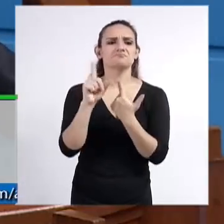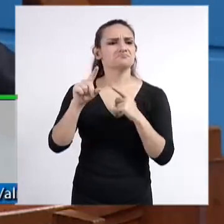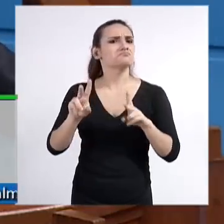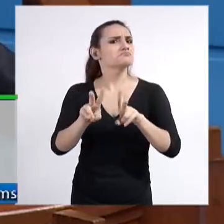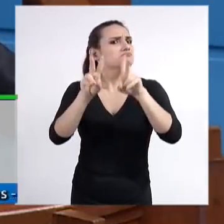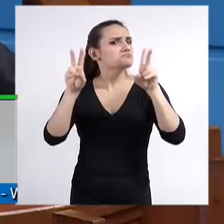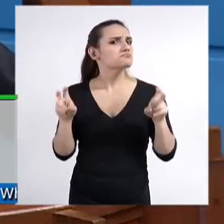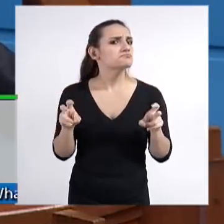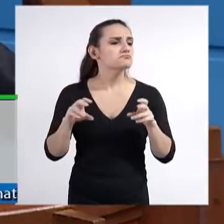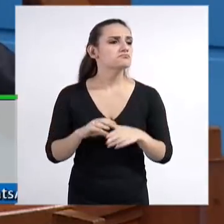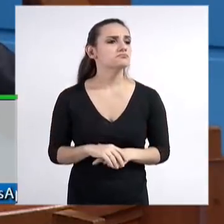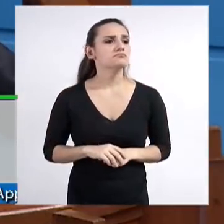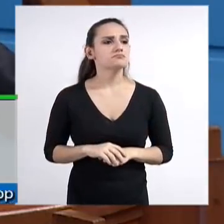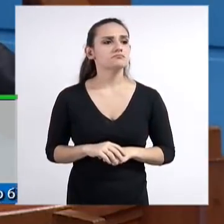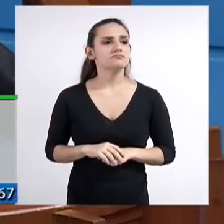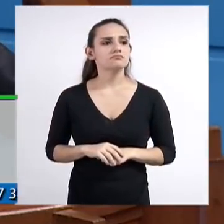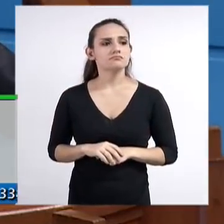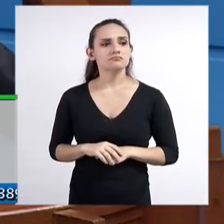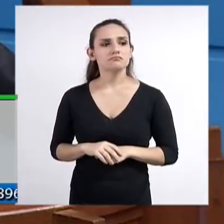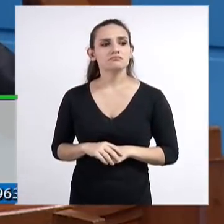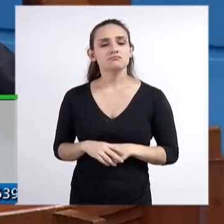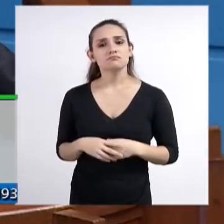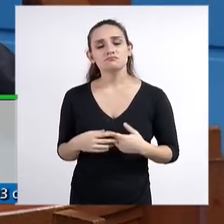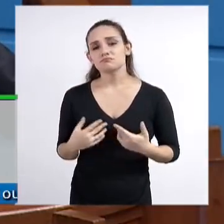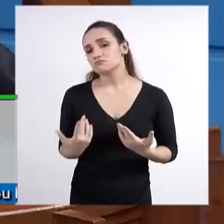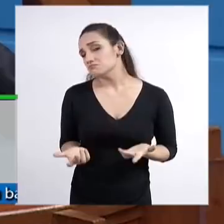tema que